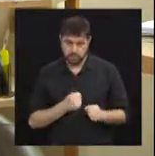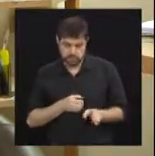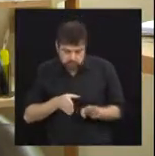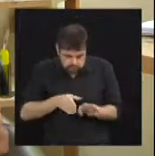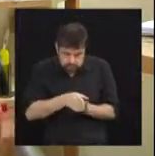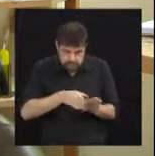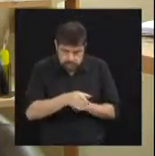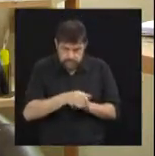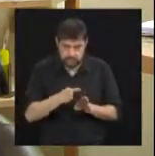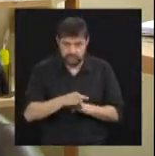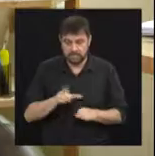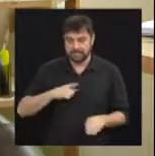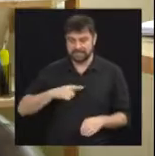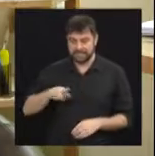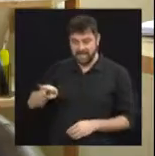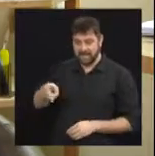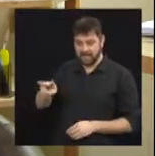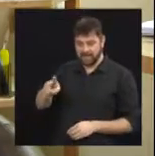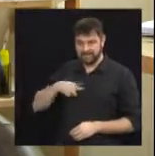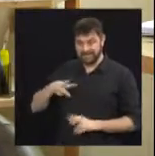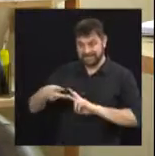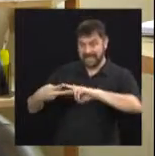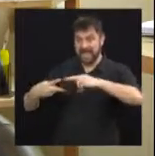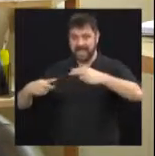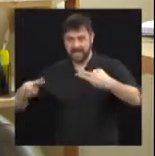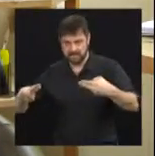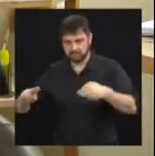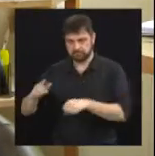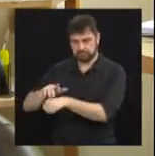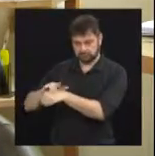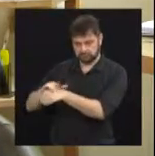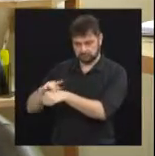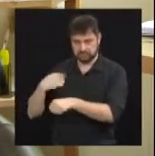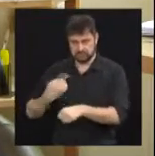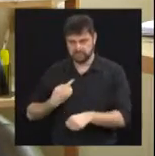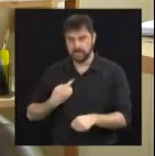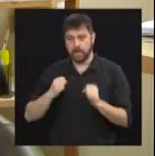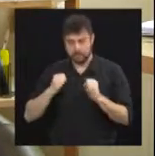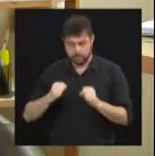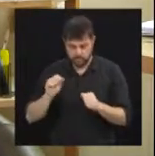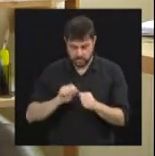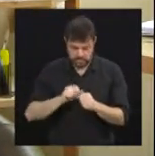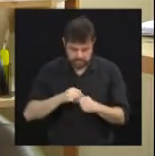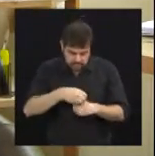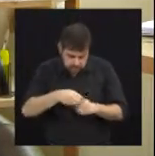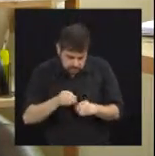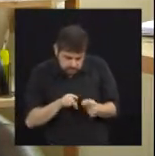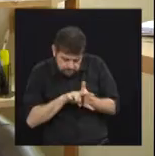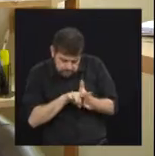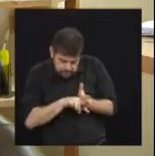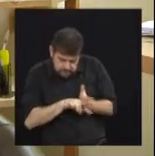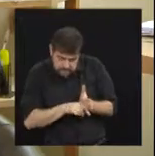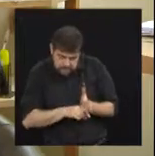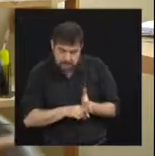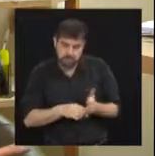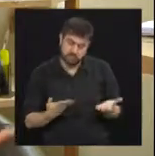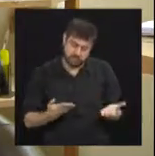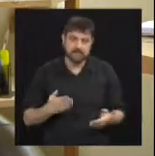indicação, casais que têm cariótipo, exame genético alterado, nesses casos, de fato, existe uma indicação de biópsia embrionária.